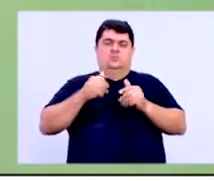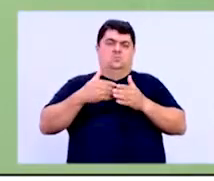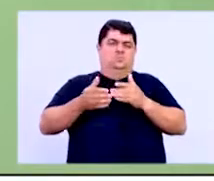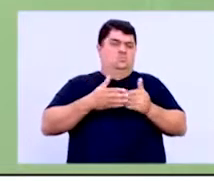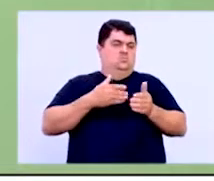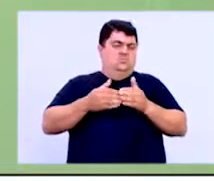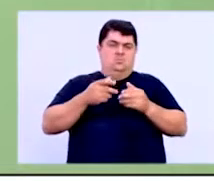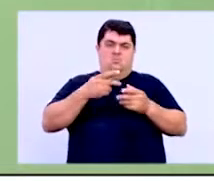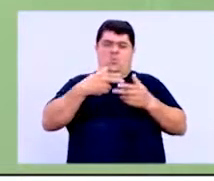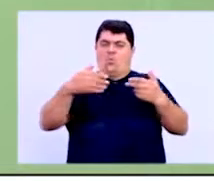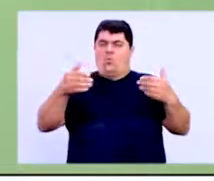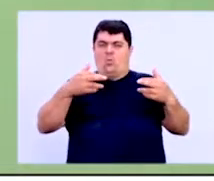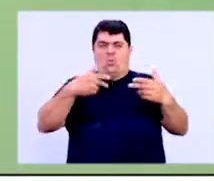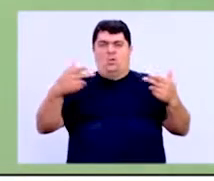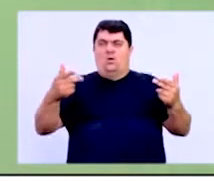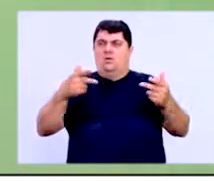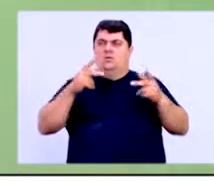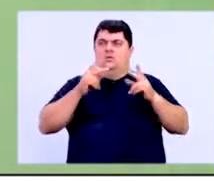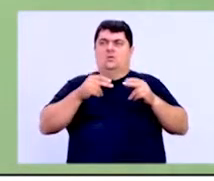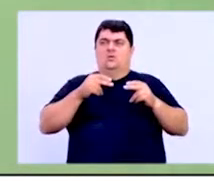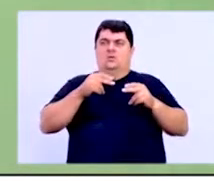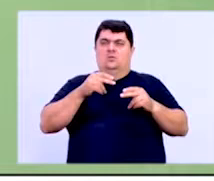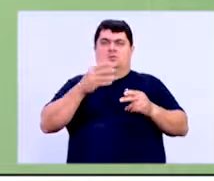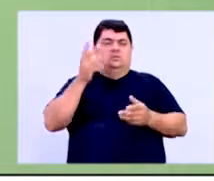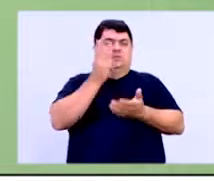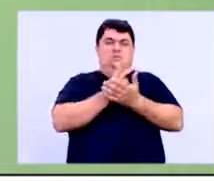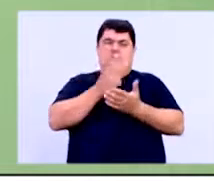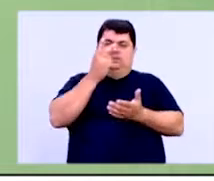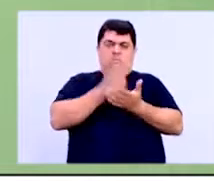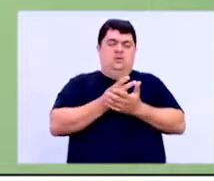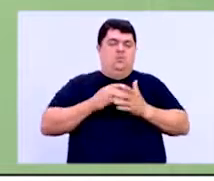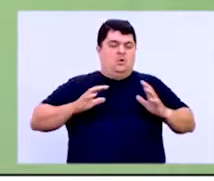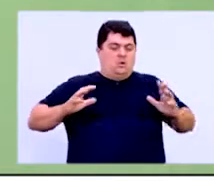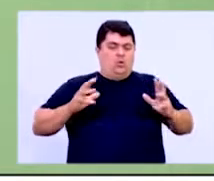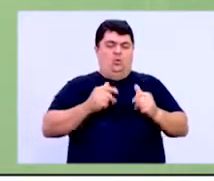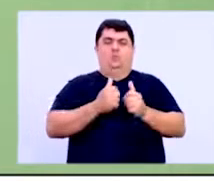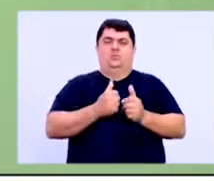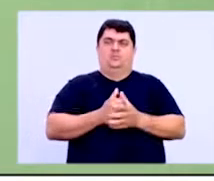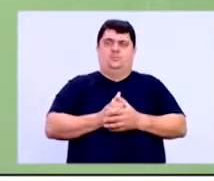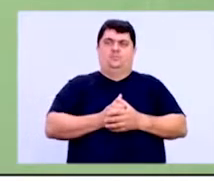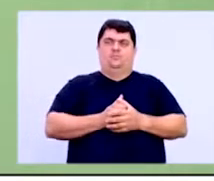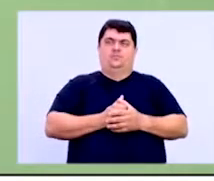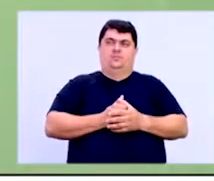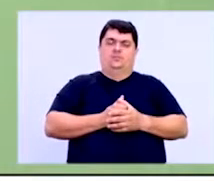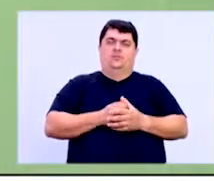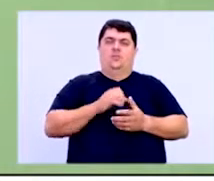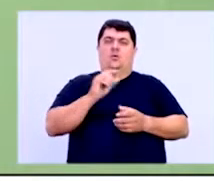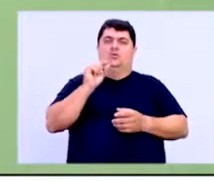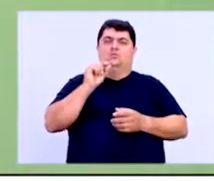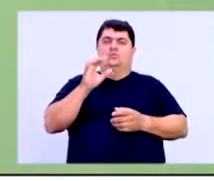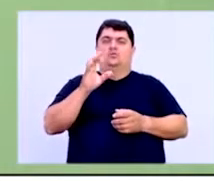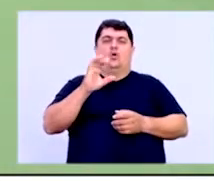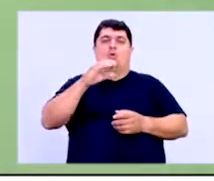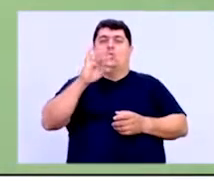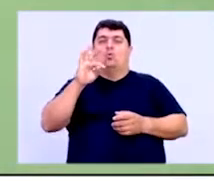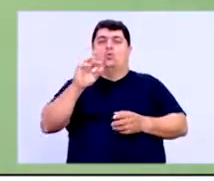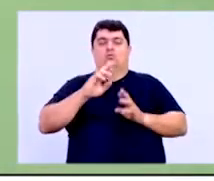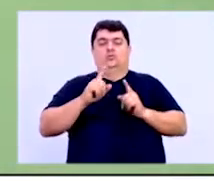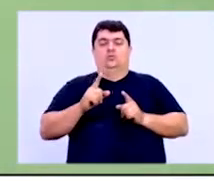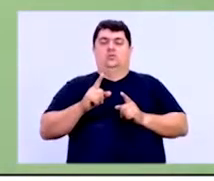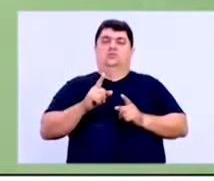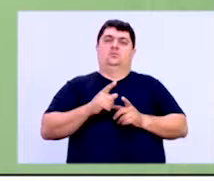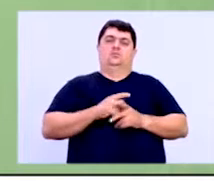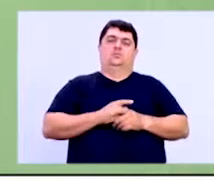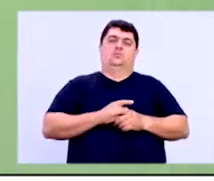de qual produto for, você vai usar isso aqui para qualquer produto. A única coisa que vai ser diferente é o custo do produto,